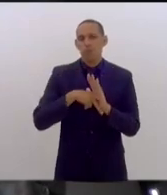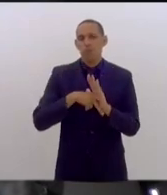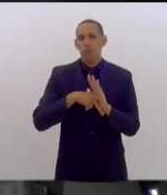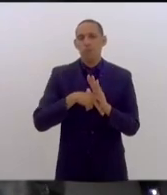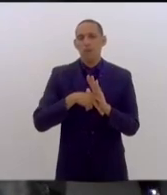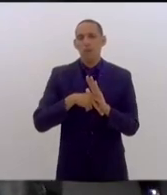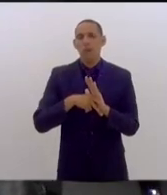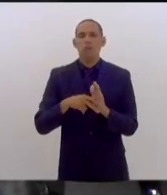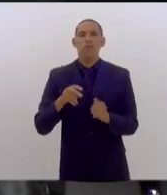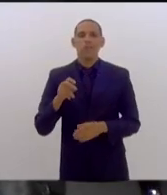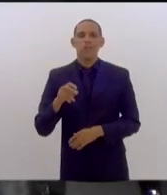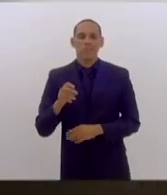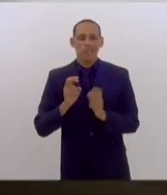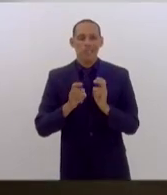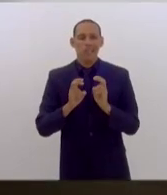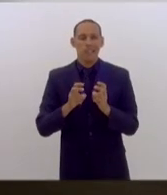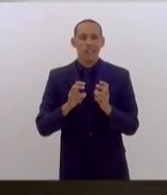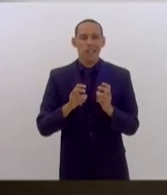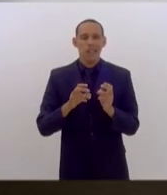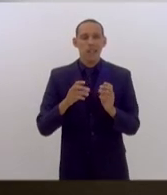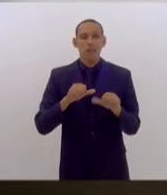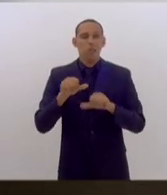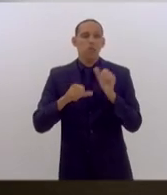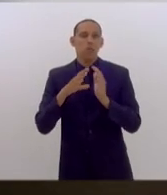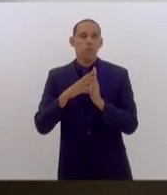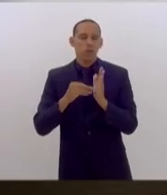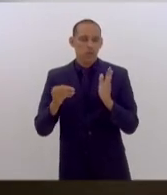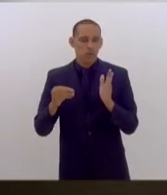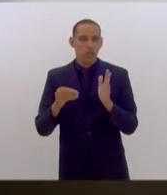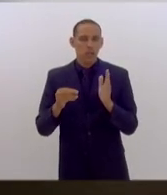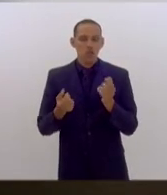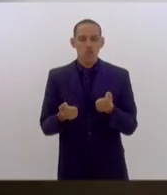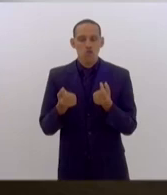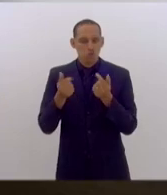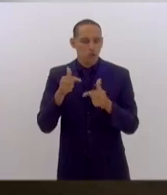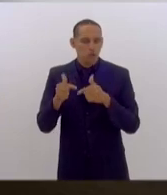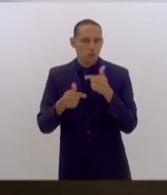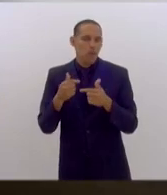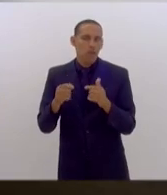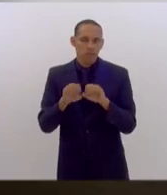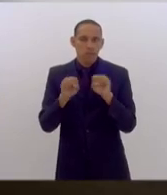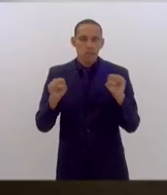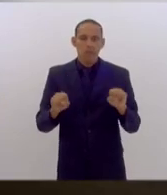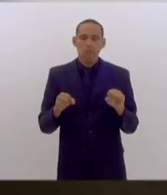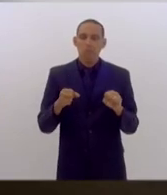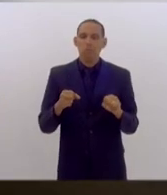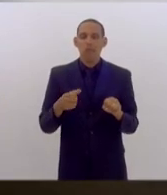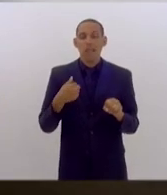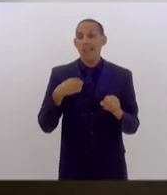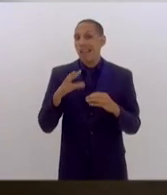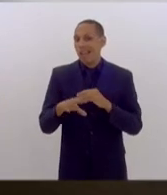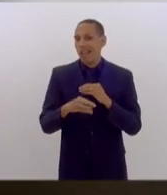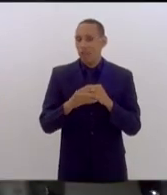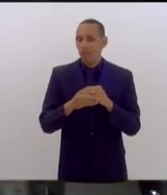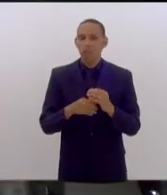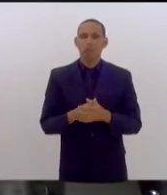migrantes para o modelo de remuneração baseado no custo da operação de sistema perfeito eu acrescentar ia e no